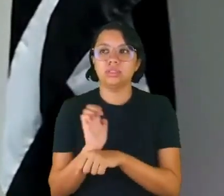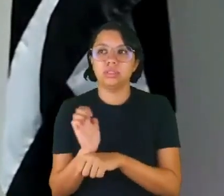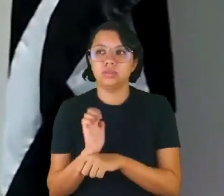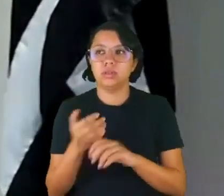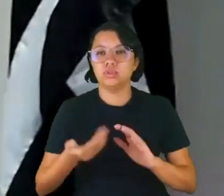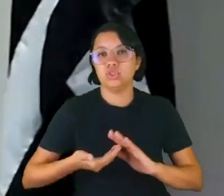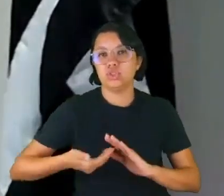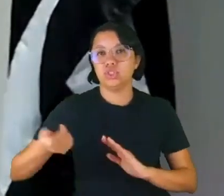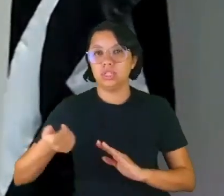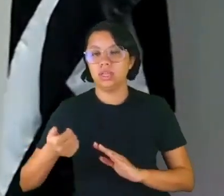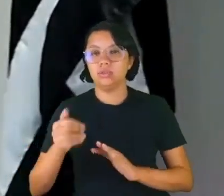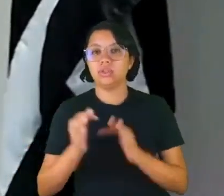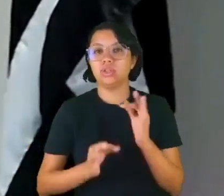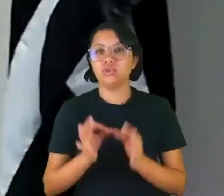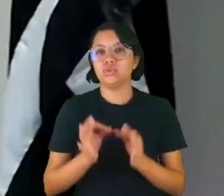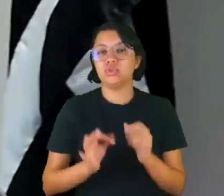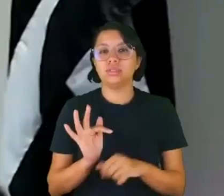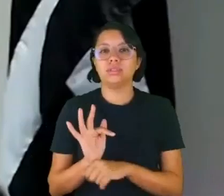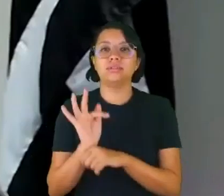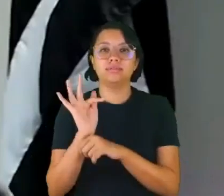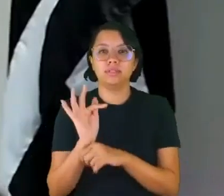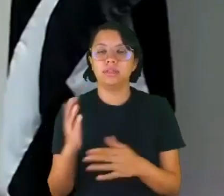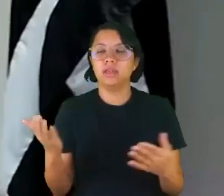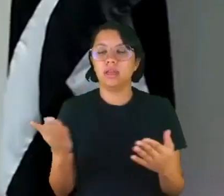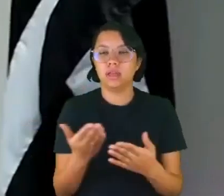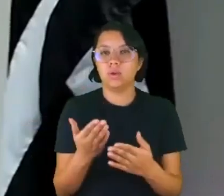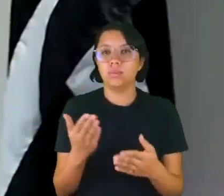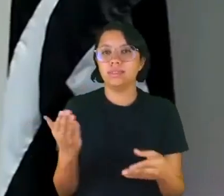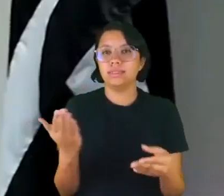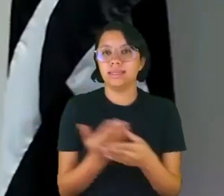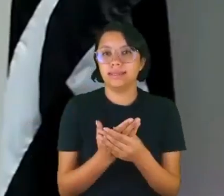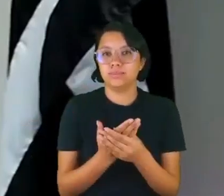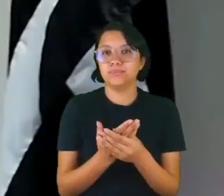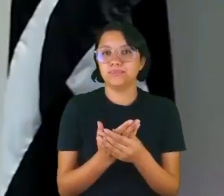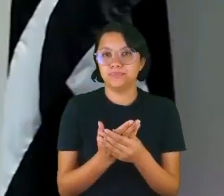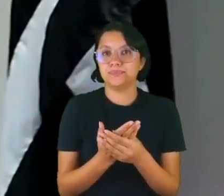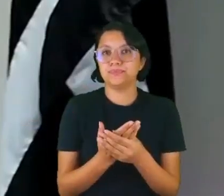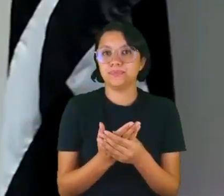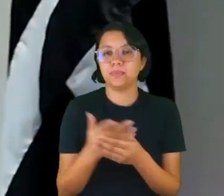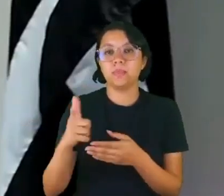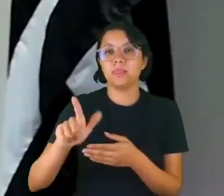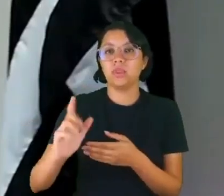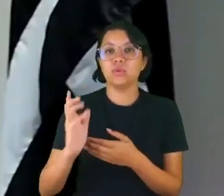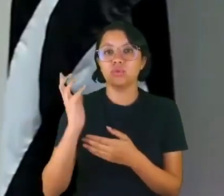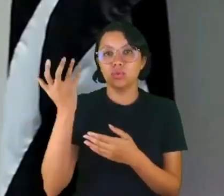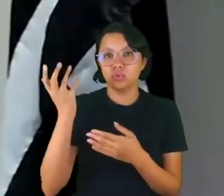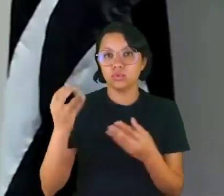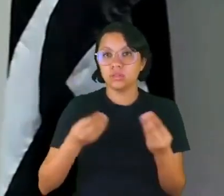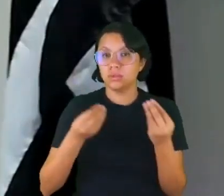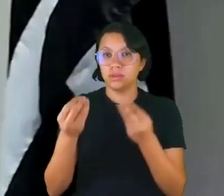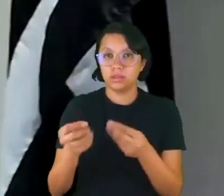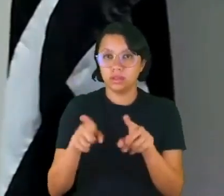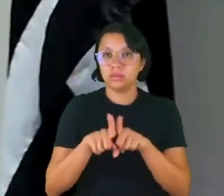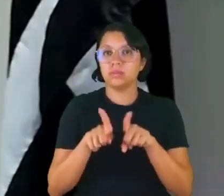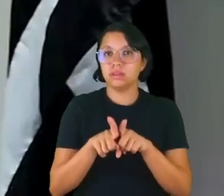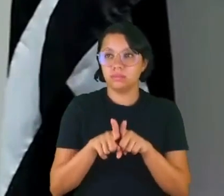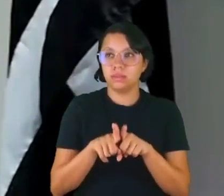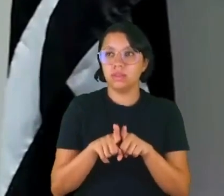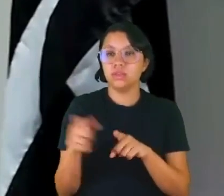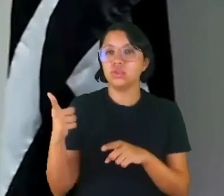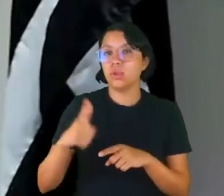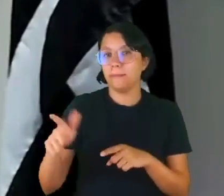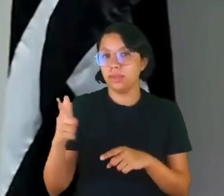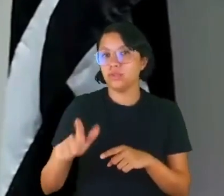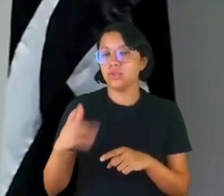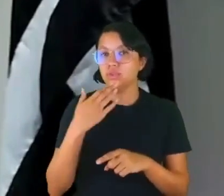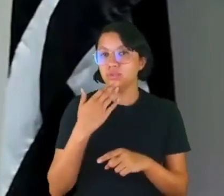uma outra solução que nós demos também em repetitivo foi uma novidade que veio no Código Civil recente, da ação